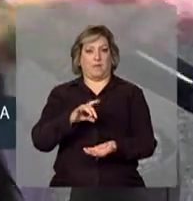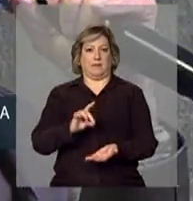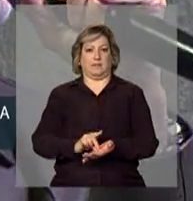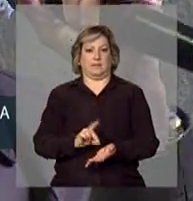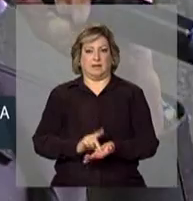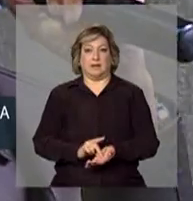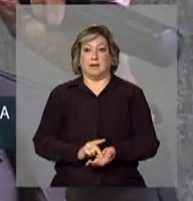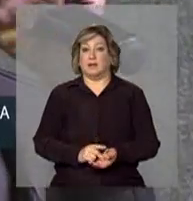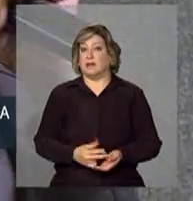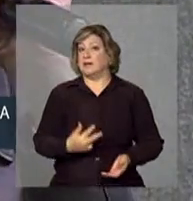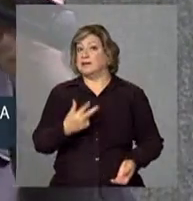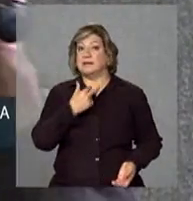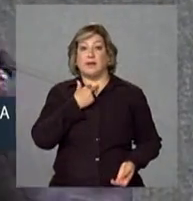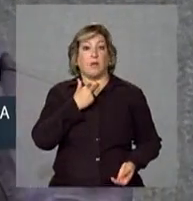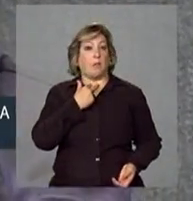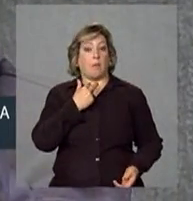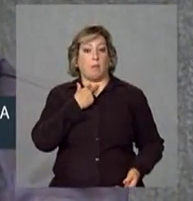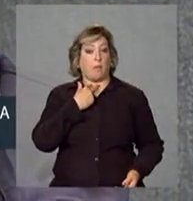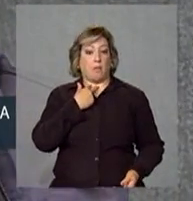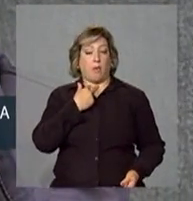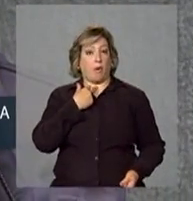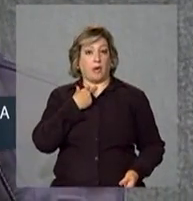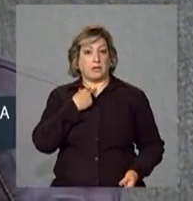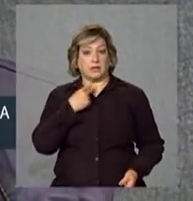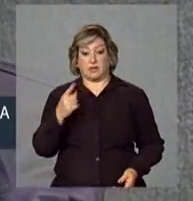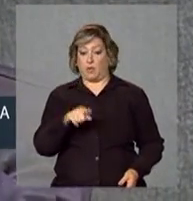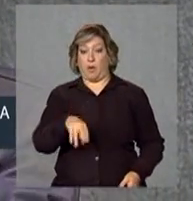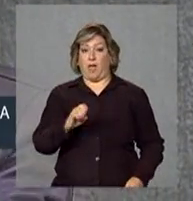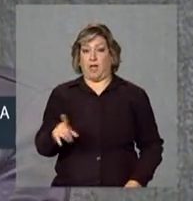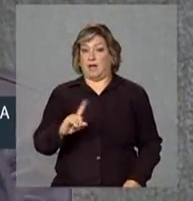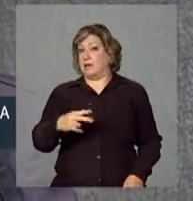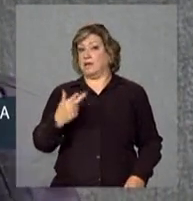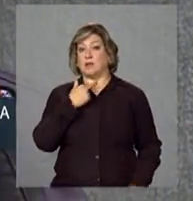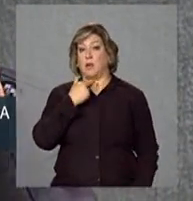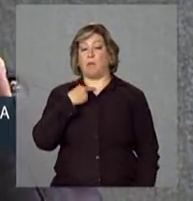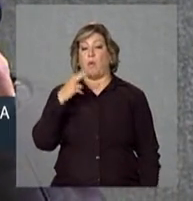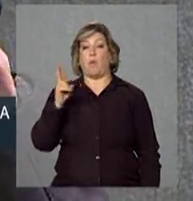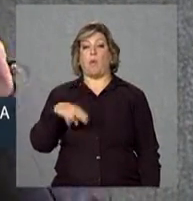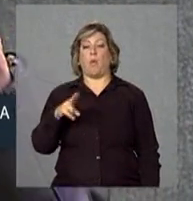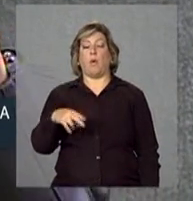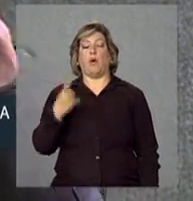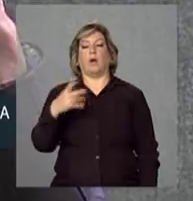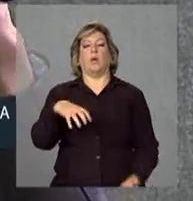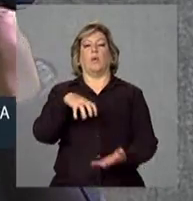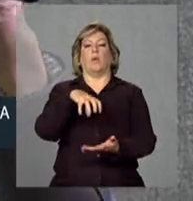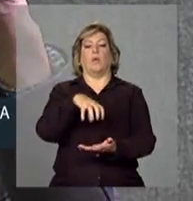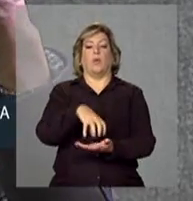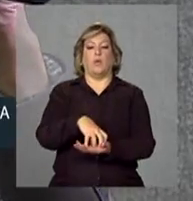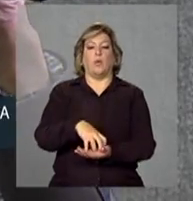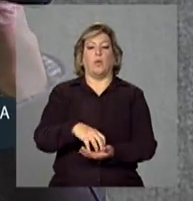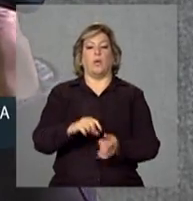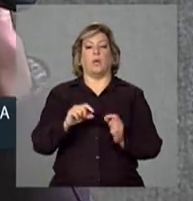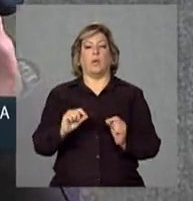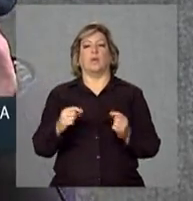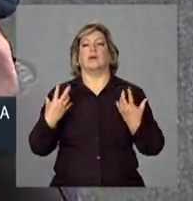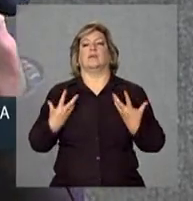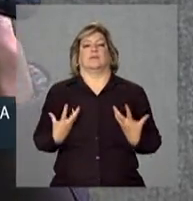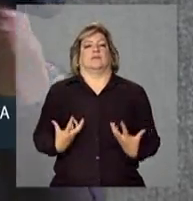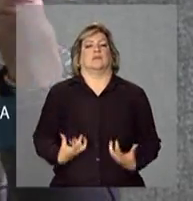não pode, não será e não poderia jamais ser uma comissão da